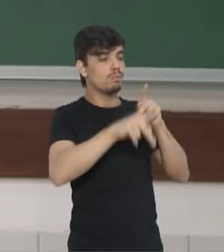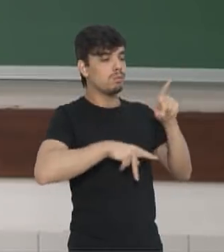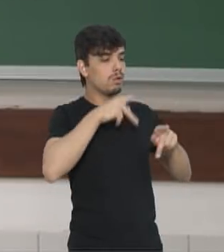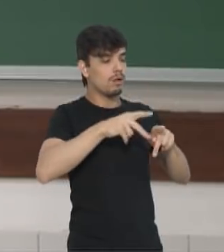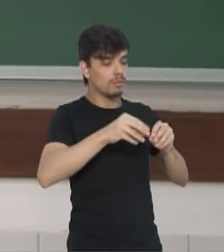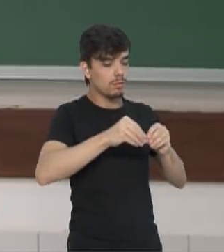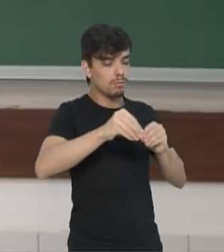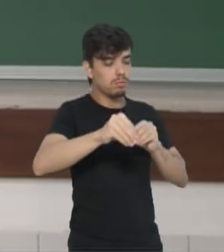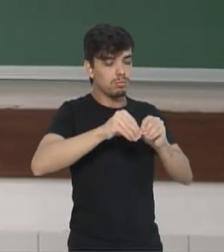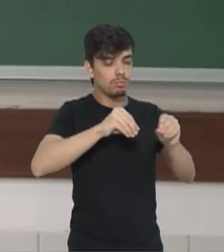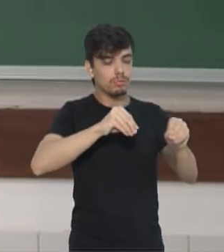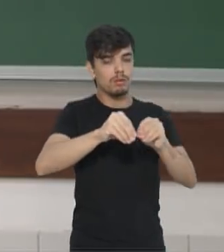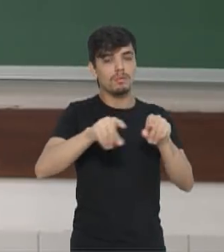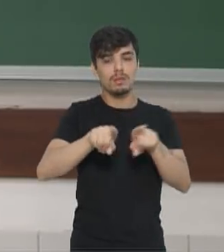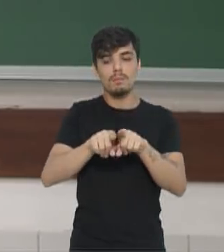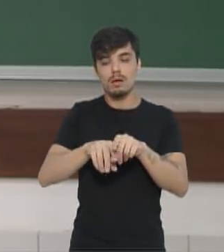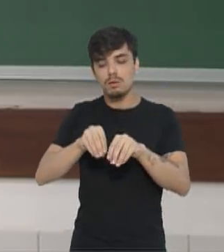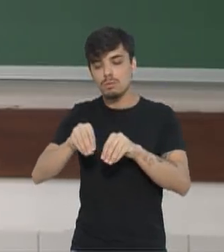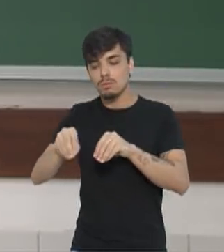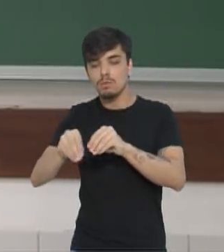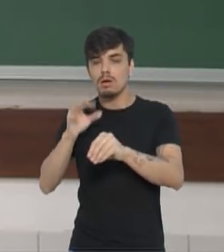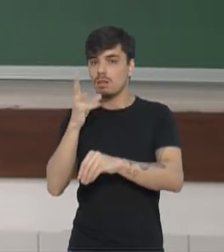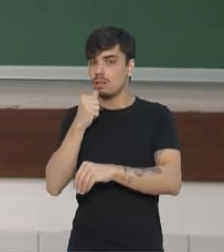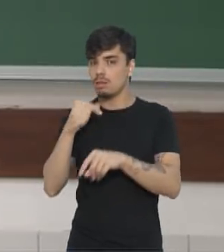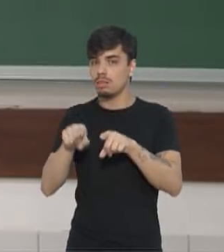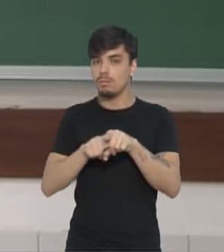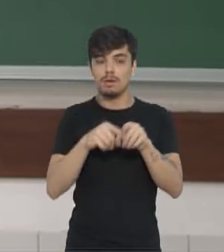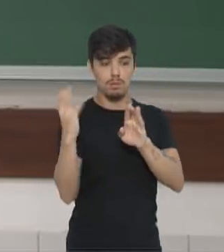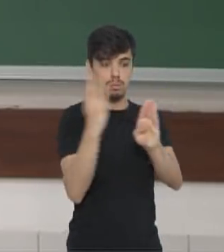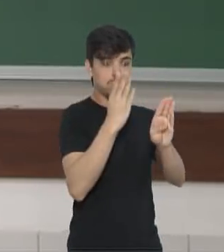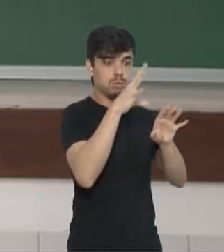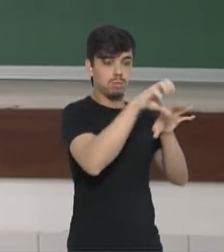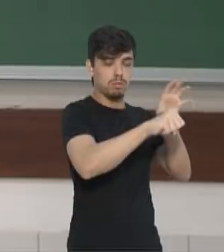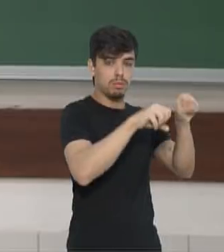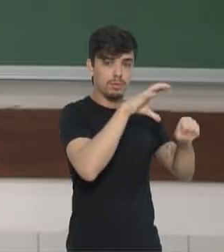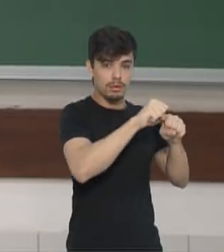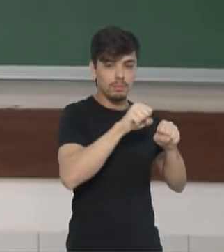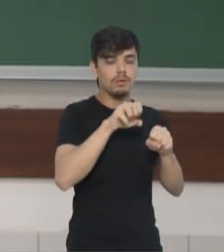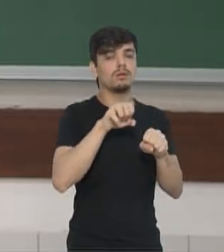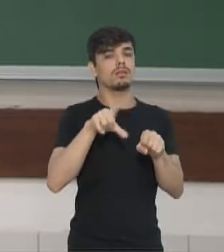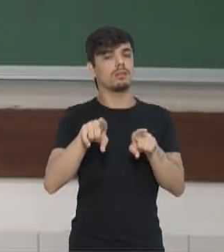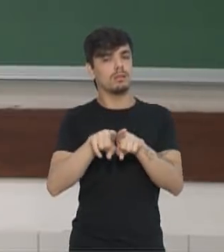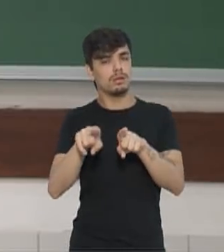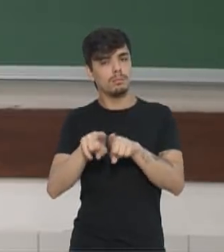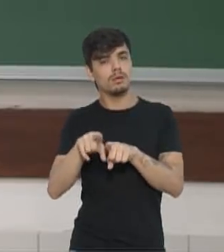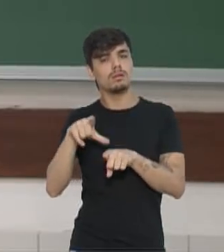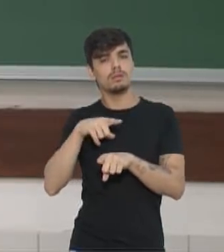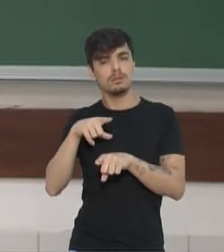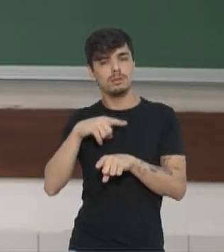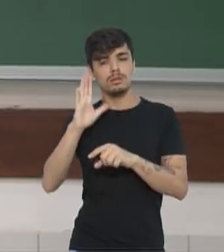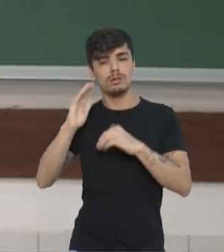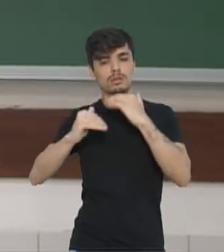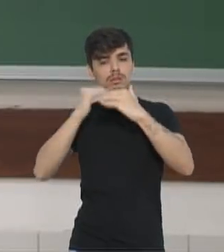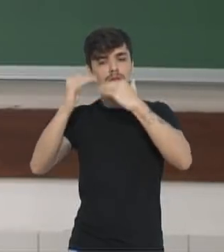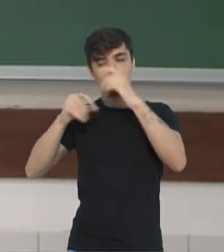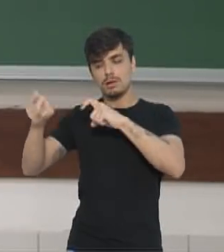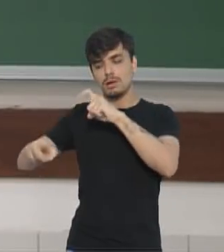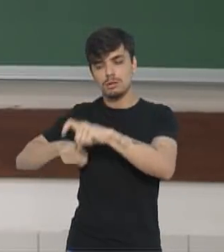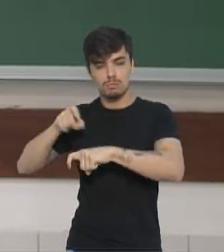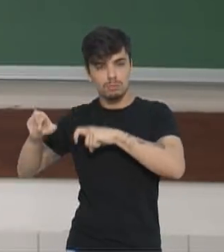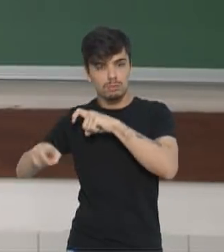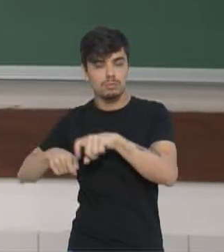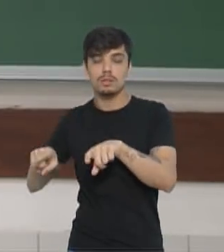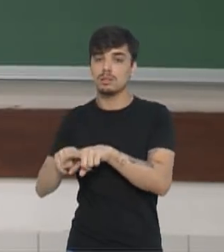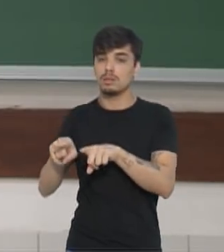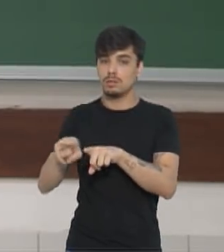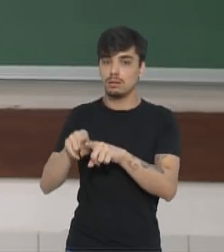eram seminômades, povos que eram caçadores e coletores, assim como você também tinha povos que já tinham desenvolvido uma agricultura,